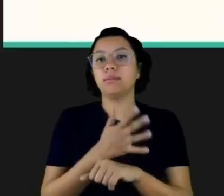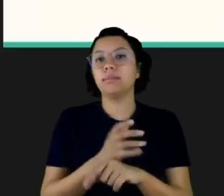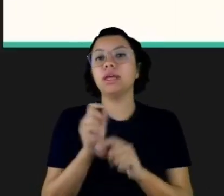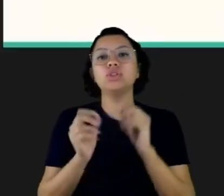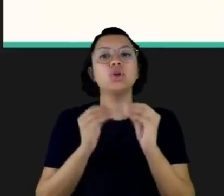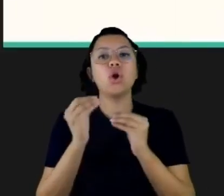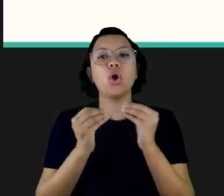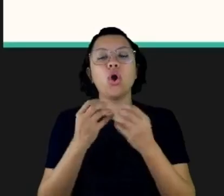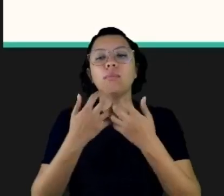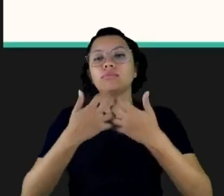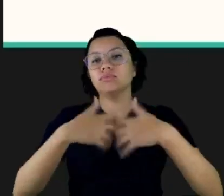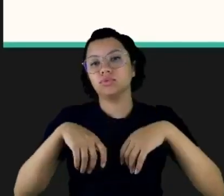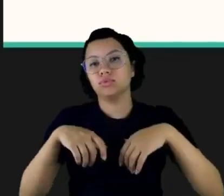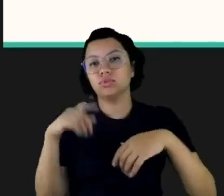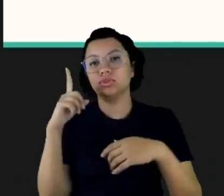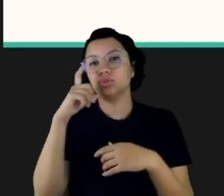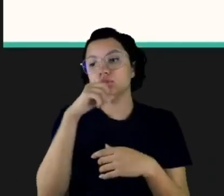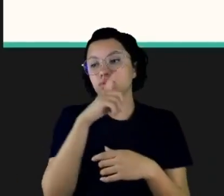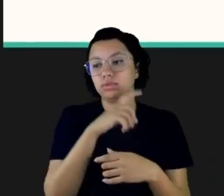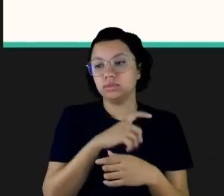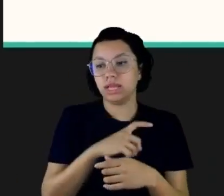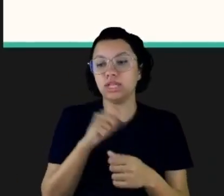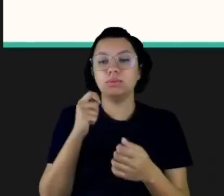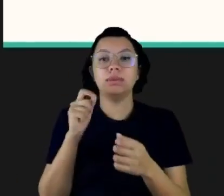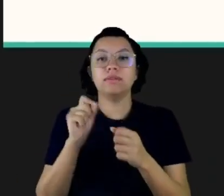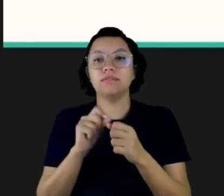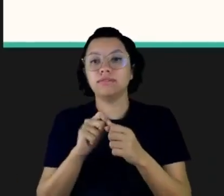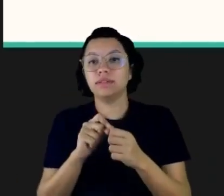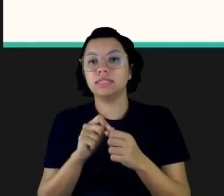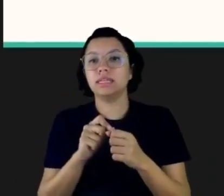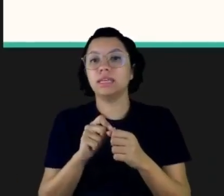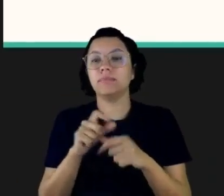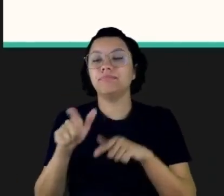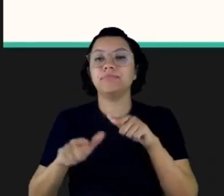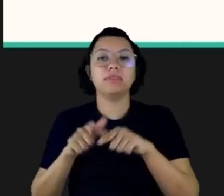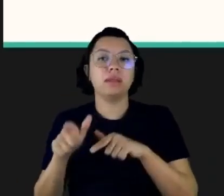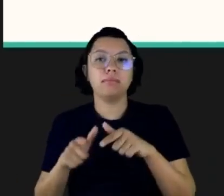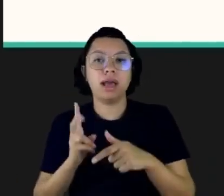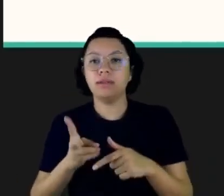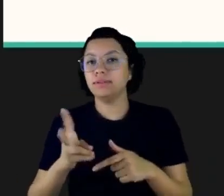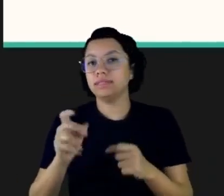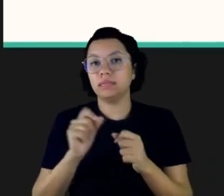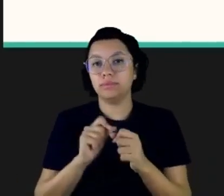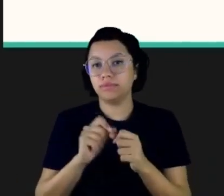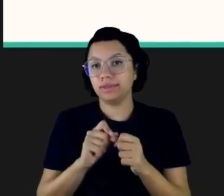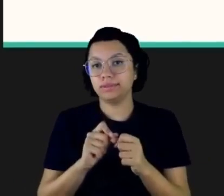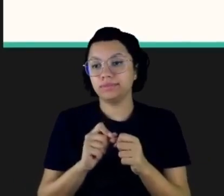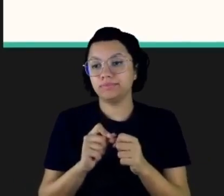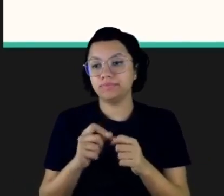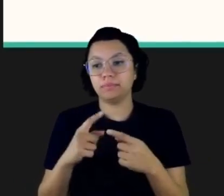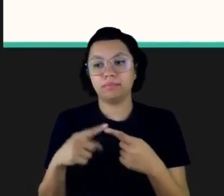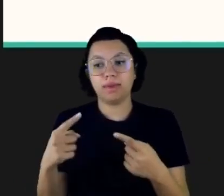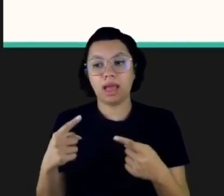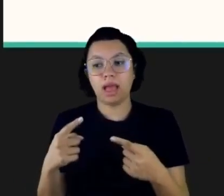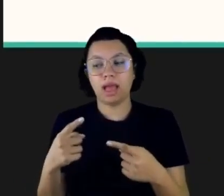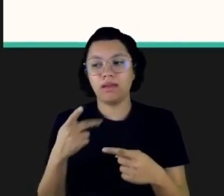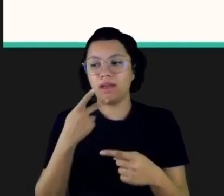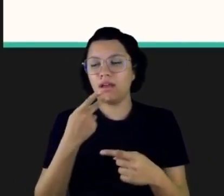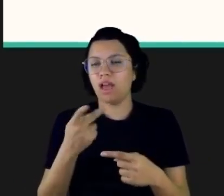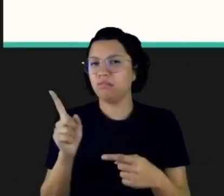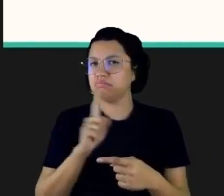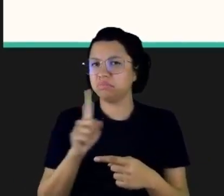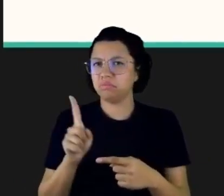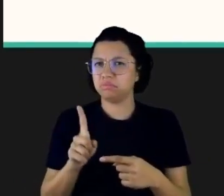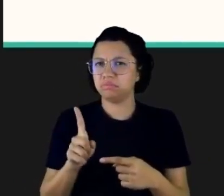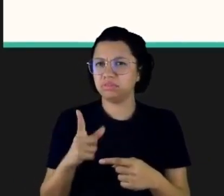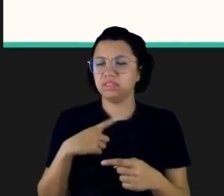funciona? Dificuldades para executar tarefas que ele sempre executou, só que eles negam. Existe um outro sintoma que eu não